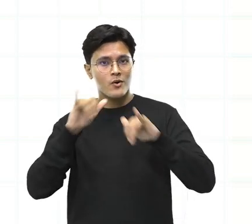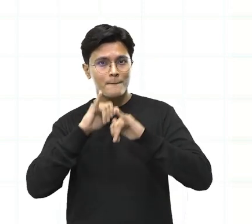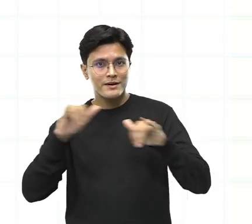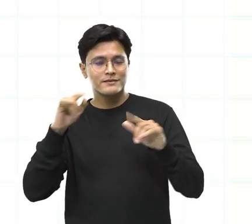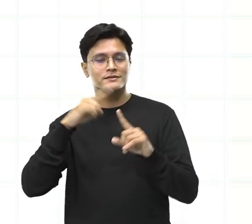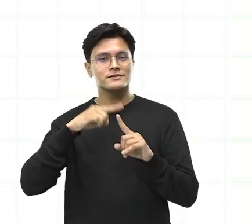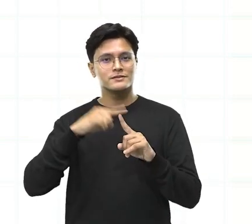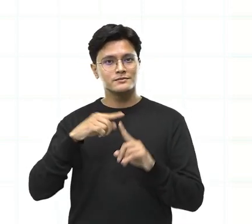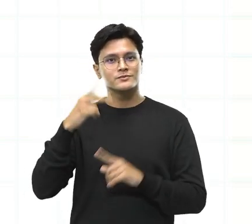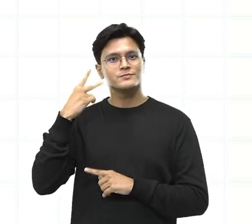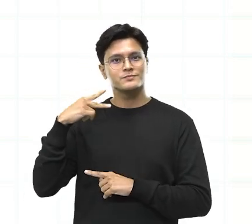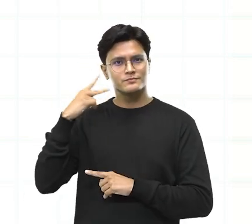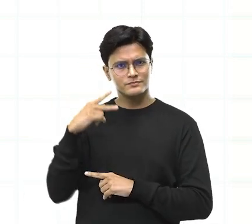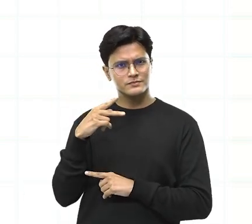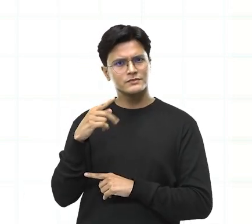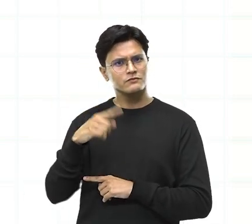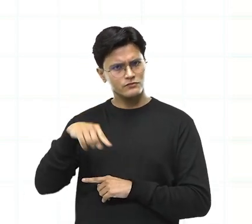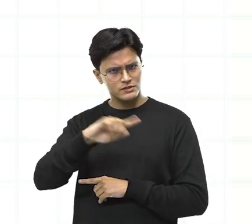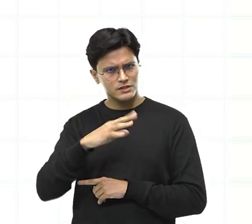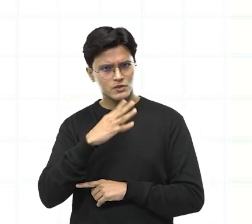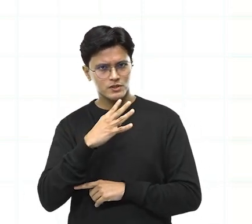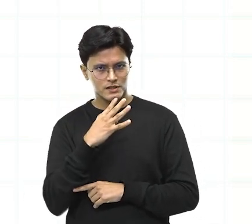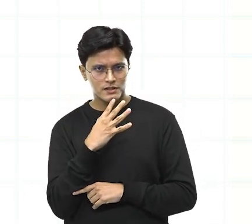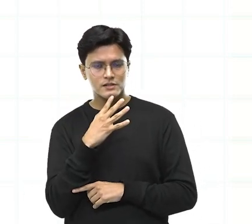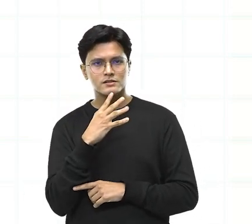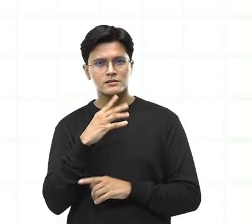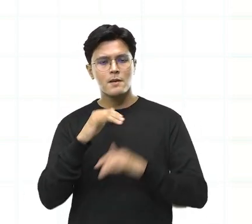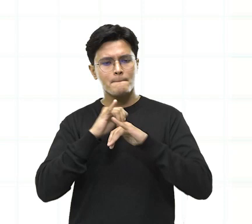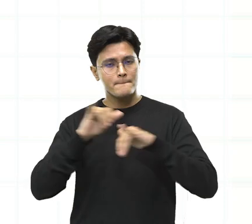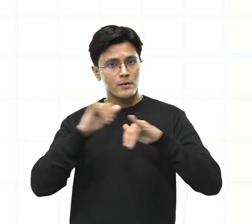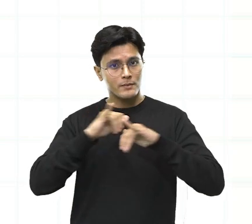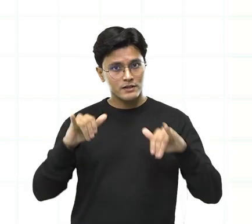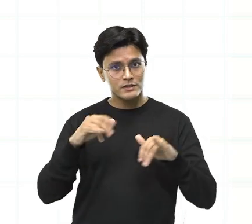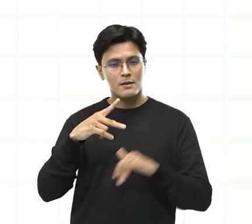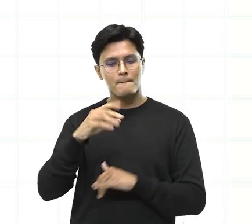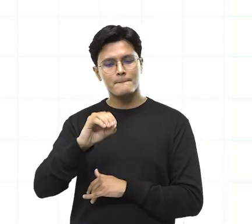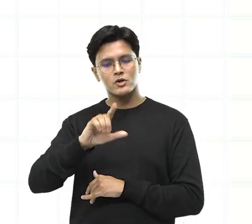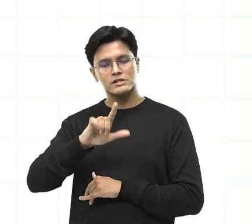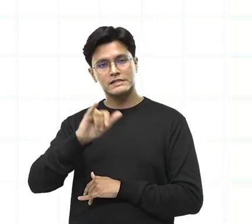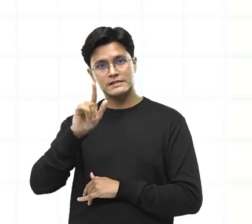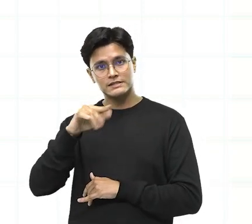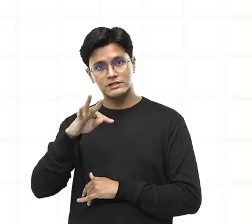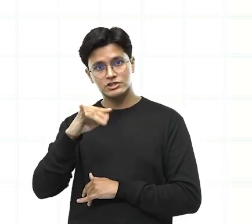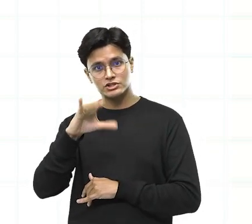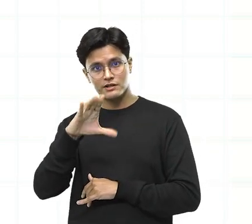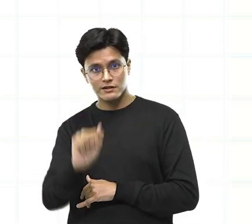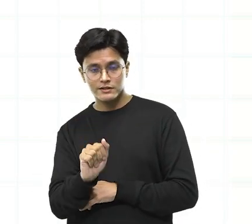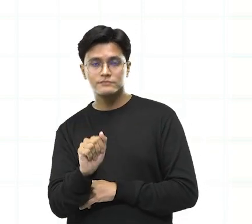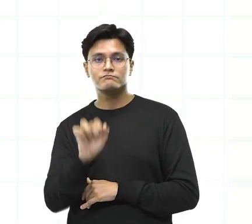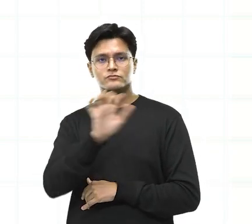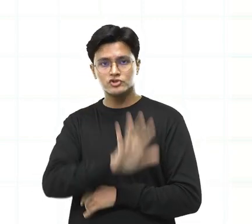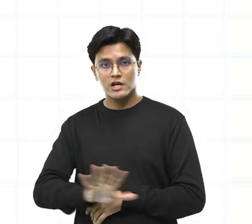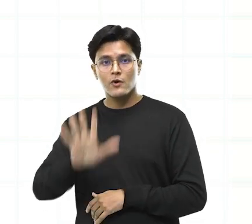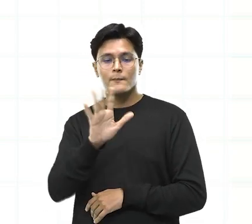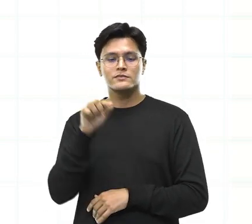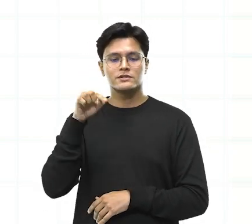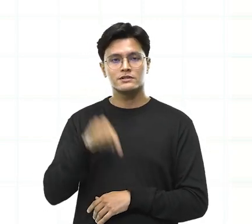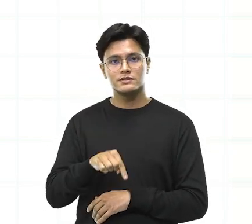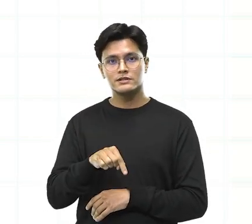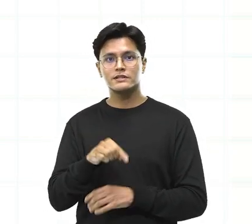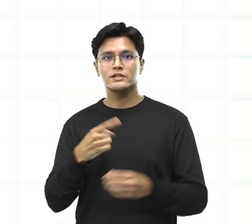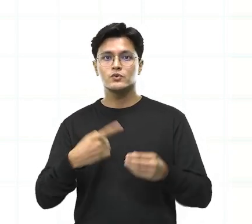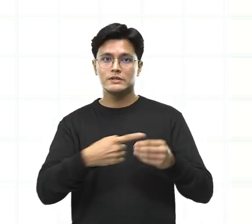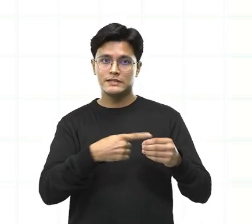política. Vocês já ouviram falar disso, né? Da propaganda política? Geralmente aqui no interior do estado, né? Nos municípios